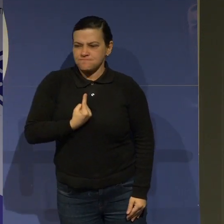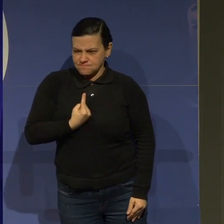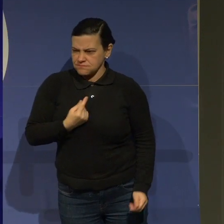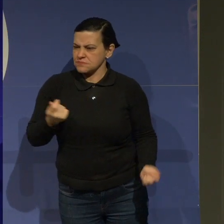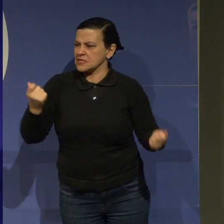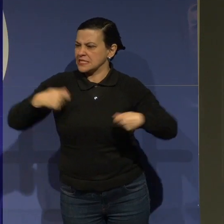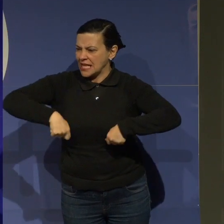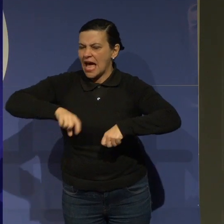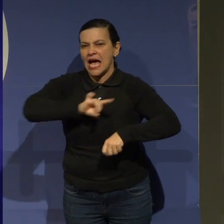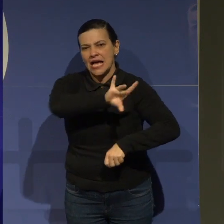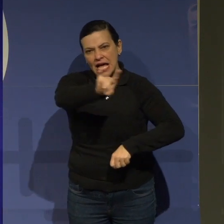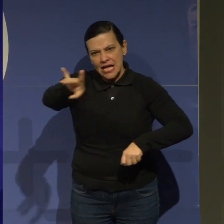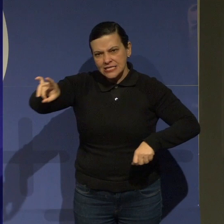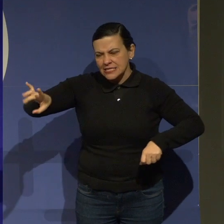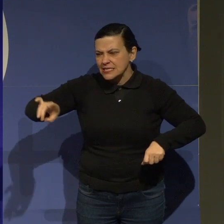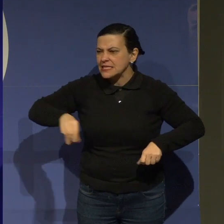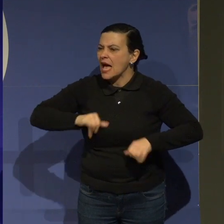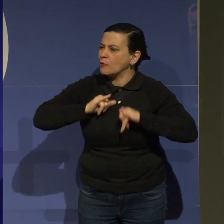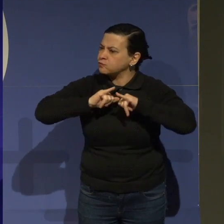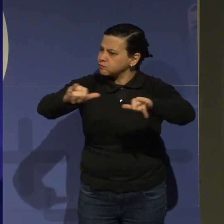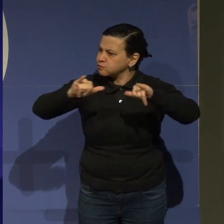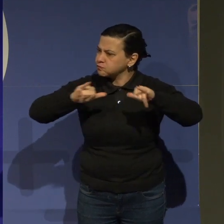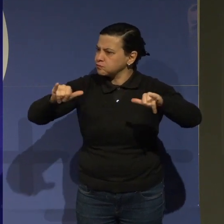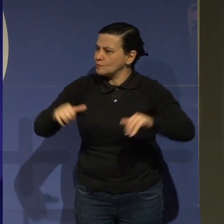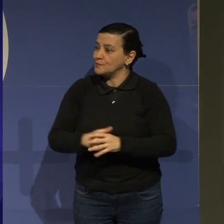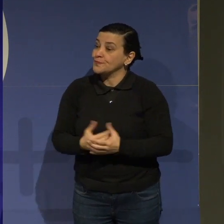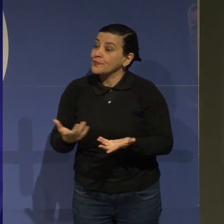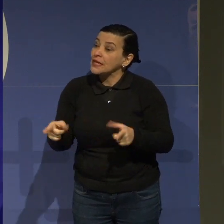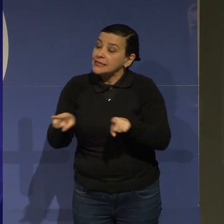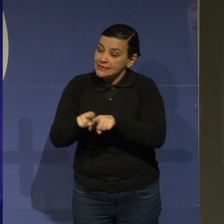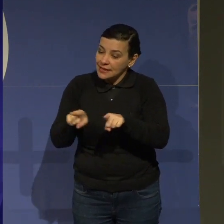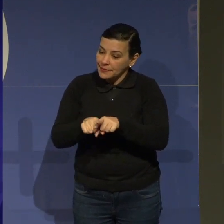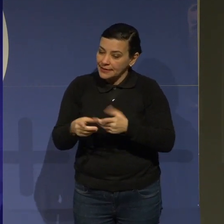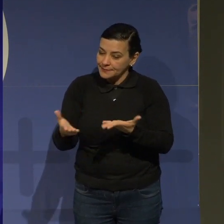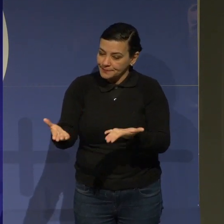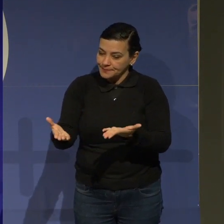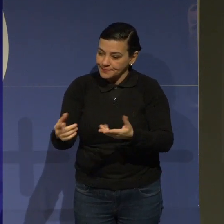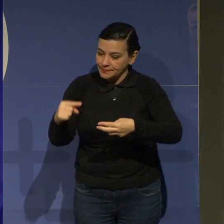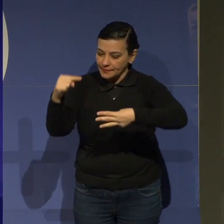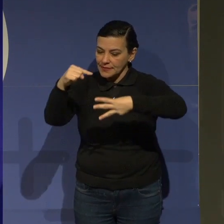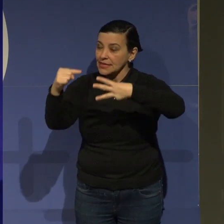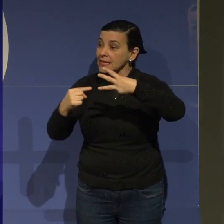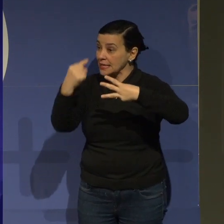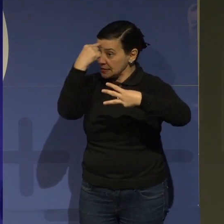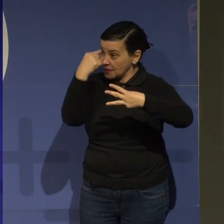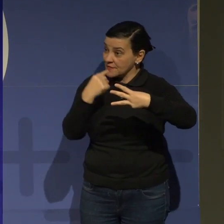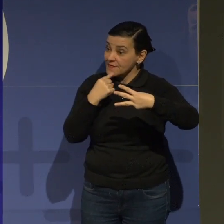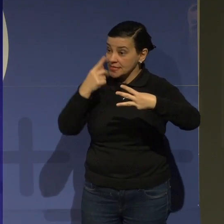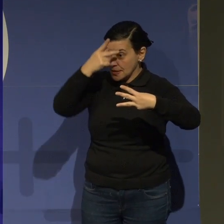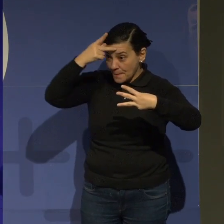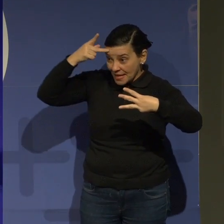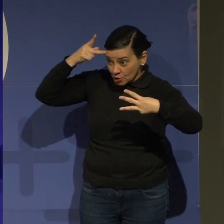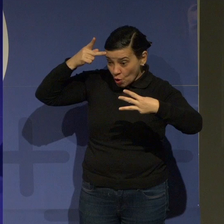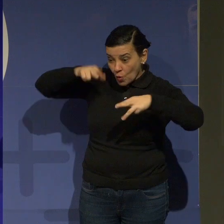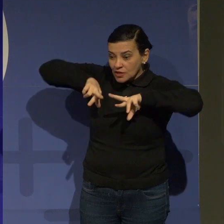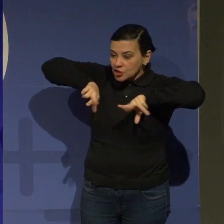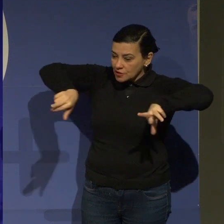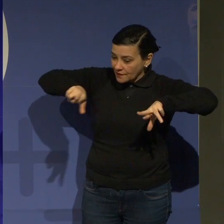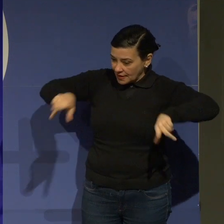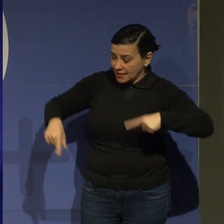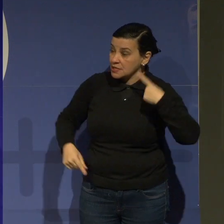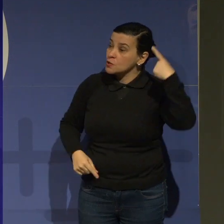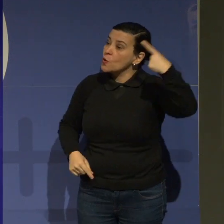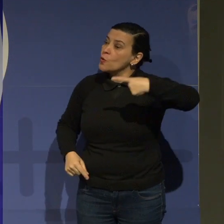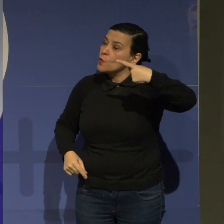movimentos acontecendo nas mídias sociais. Trouxe esses 3 perfis de pessoas diversas. Uma